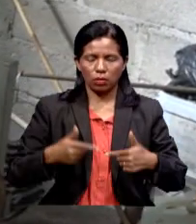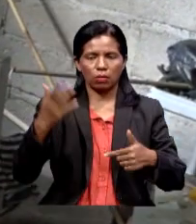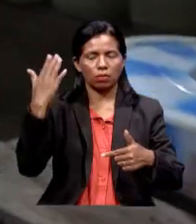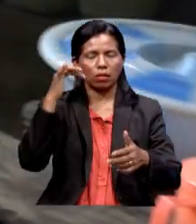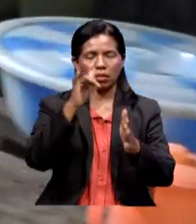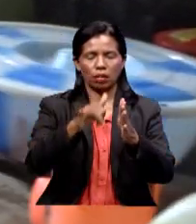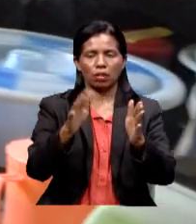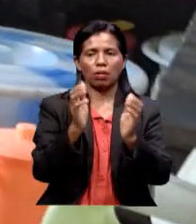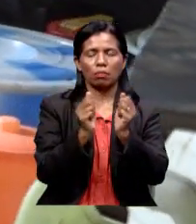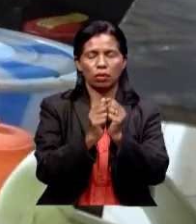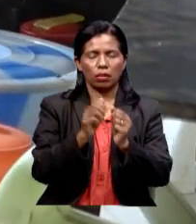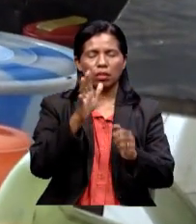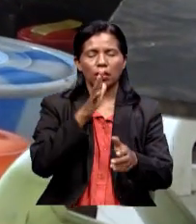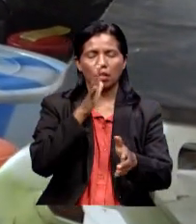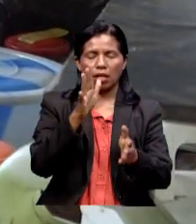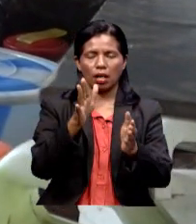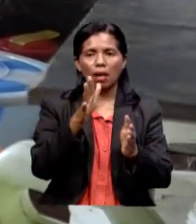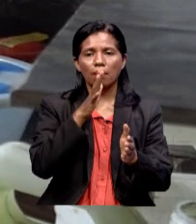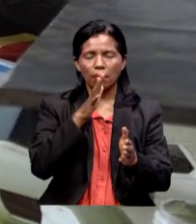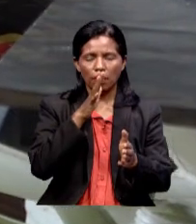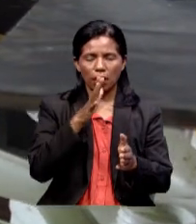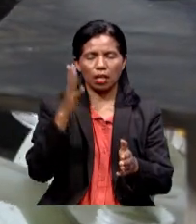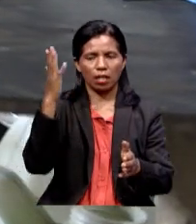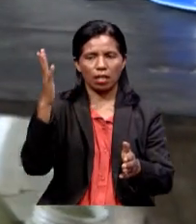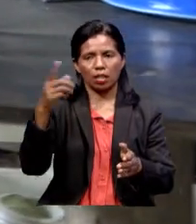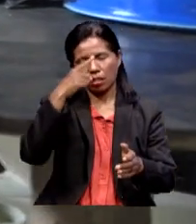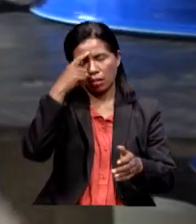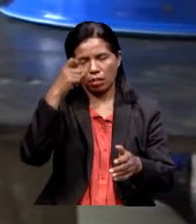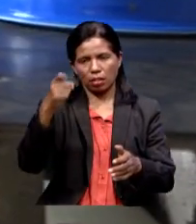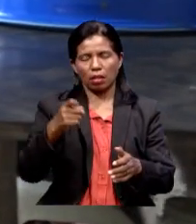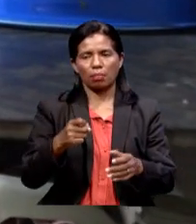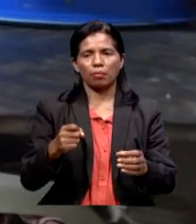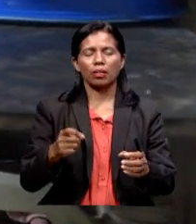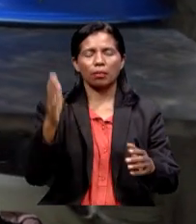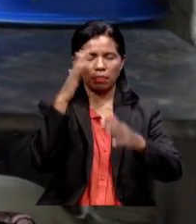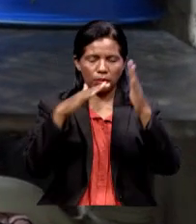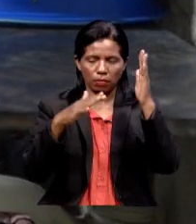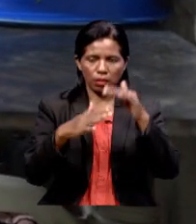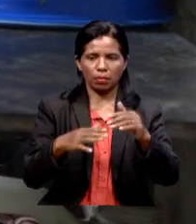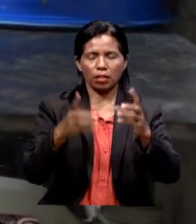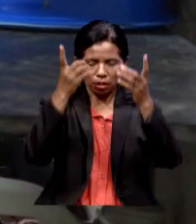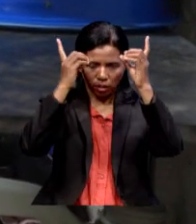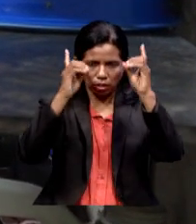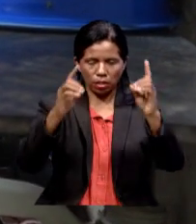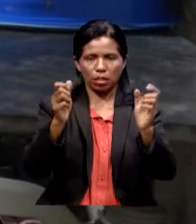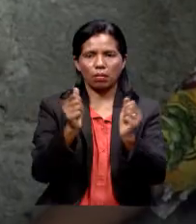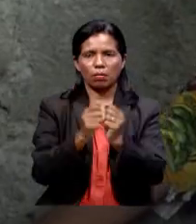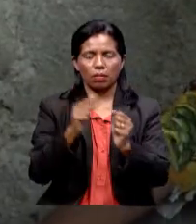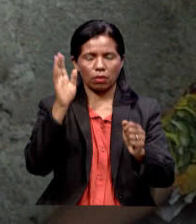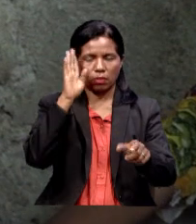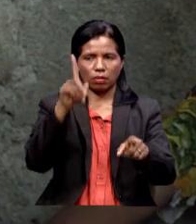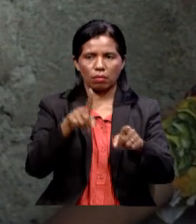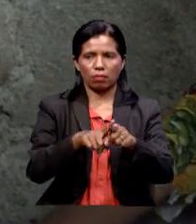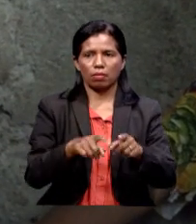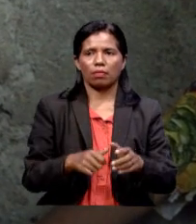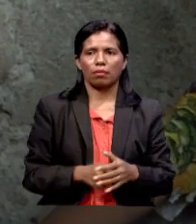cleur, honia mamá, nia alen ia watu carbau, mas be tamba ia desentendimento, nune nia decide hela honimão.